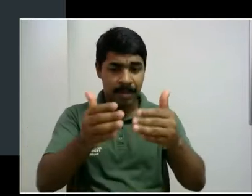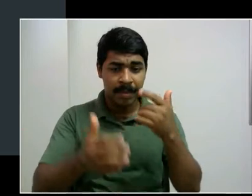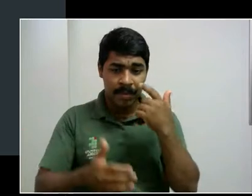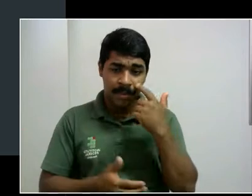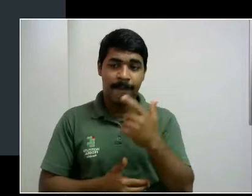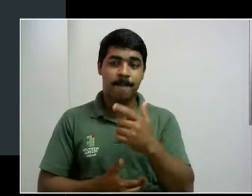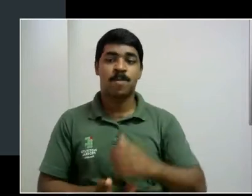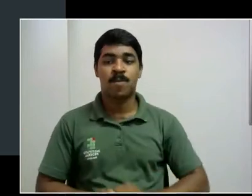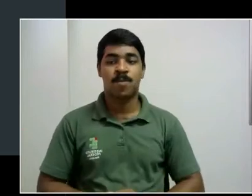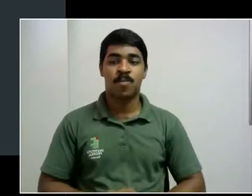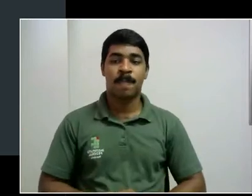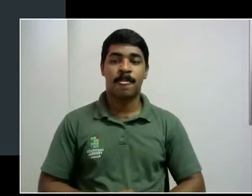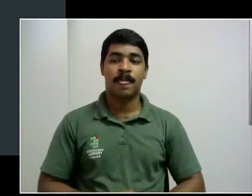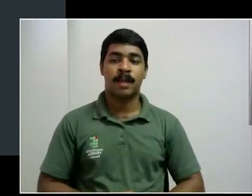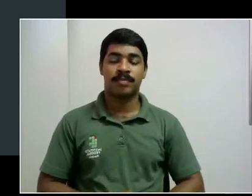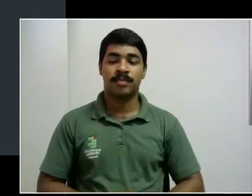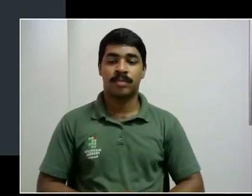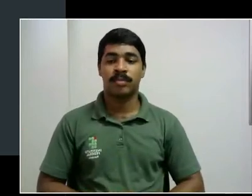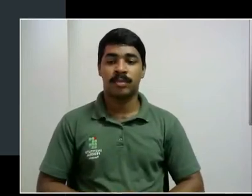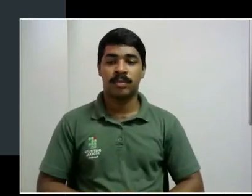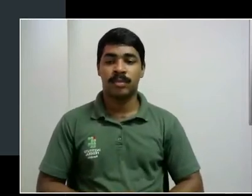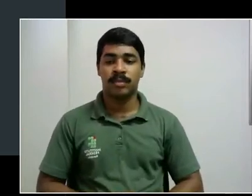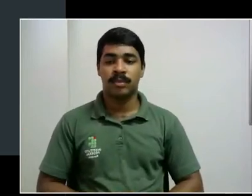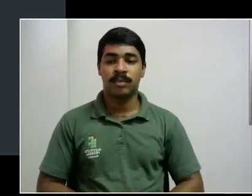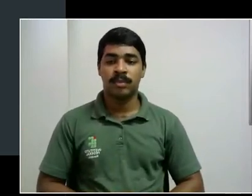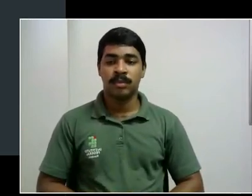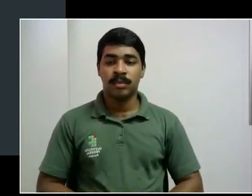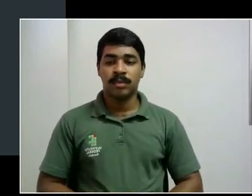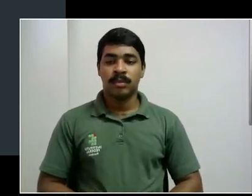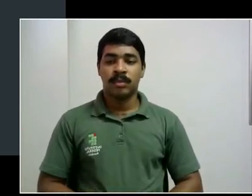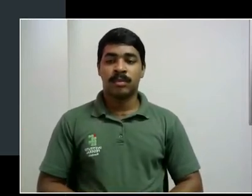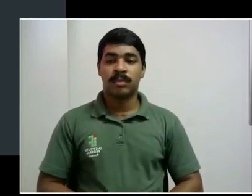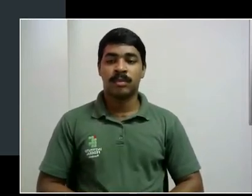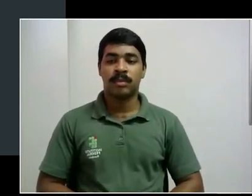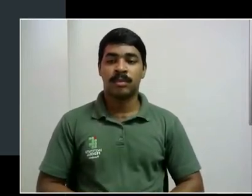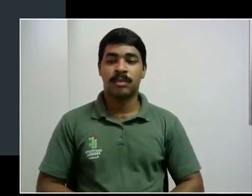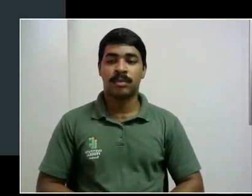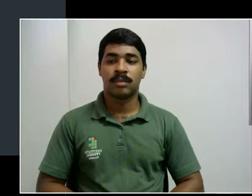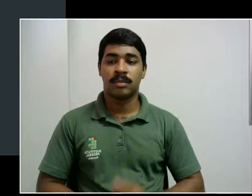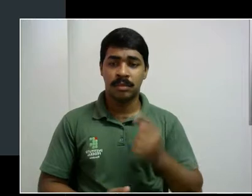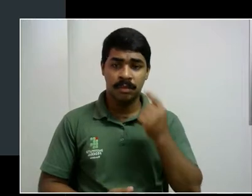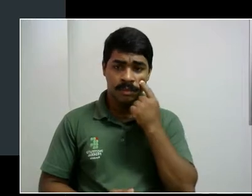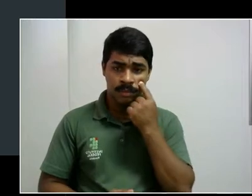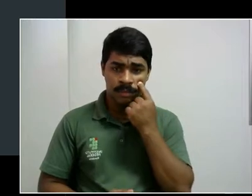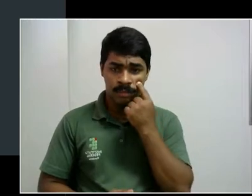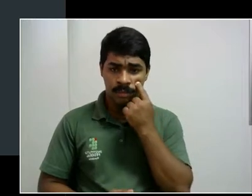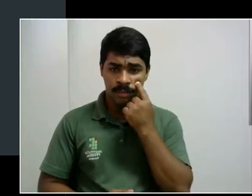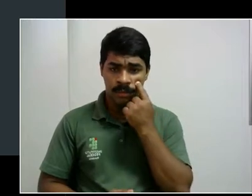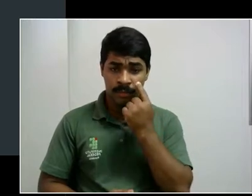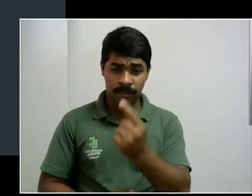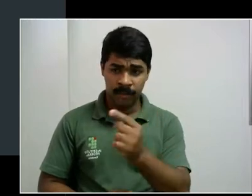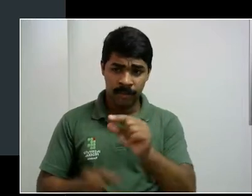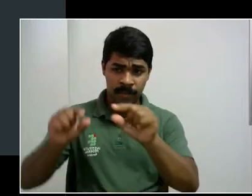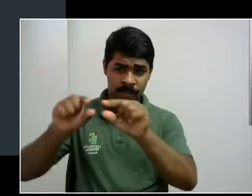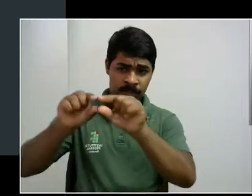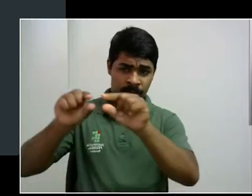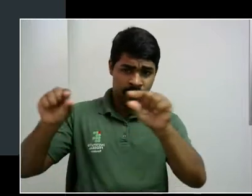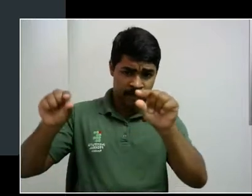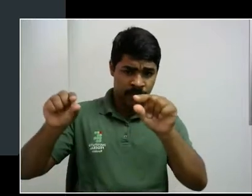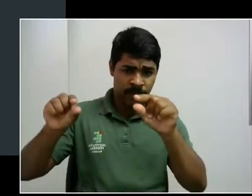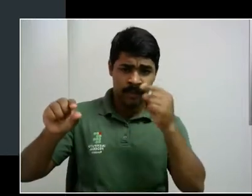Determine o valor de k para que a função y igual a 2k menos 5 vezes x mais 15 seja